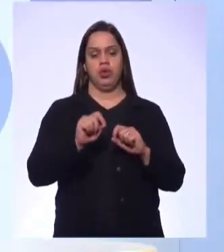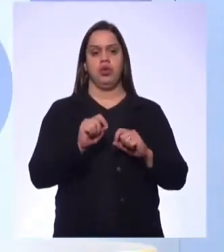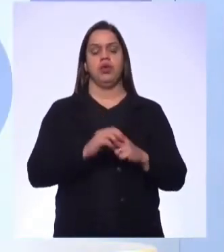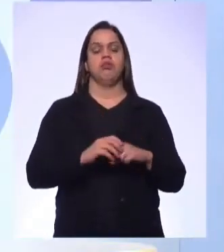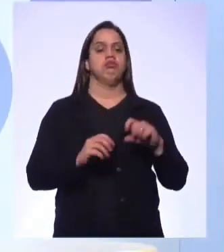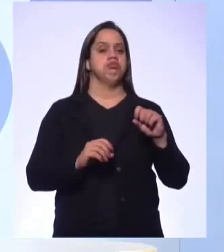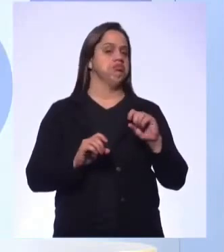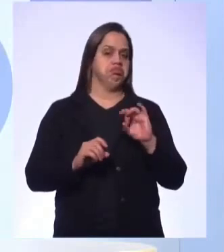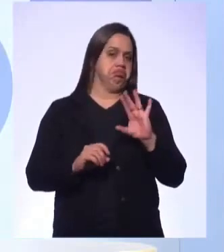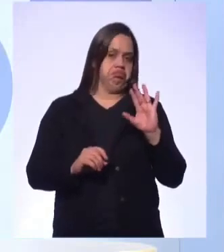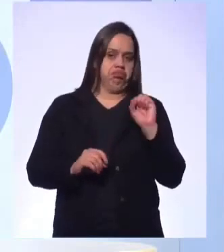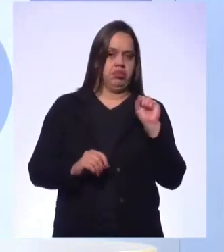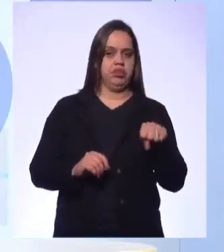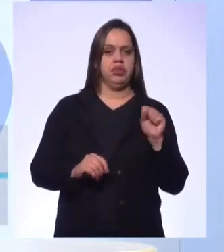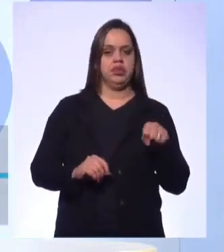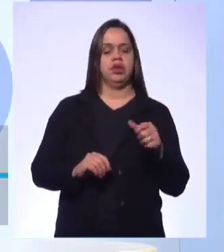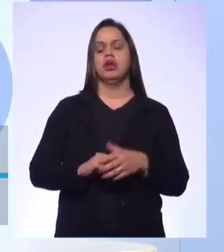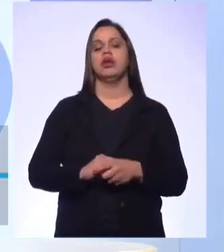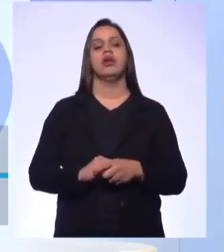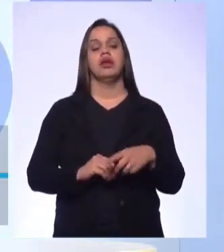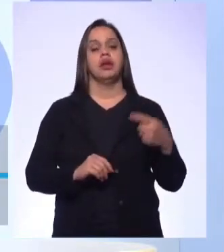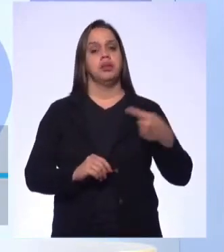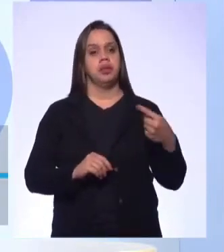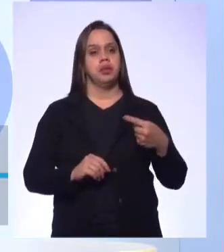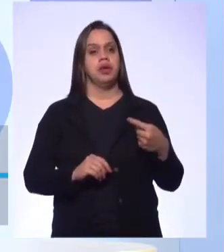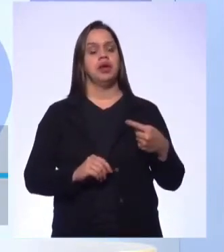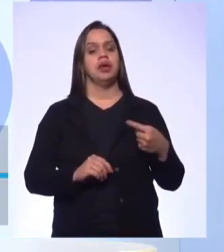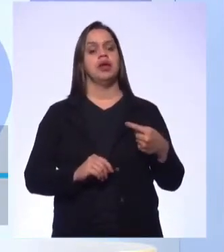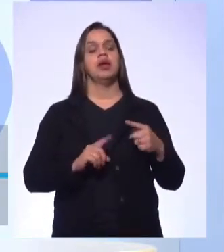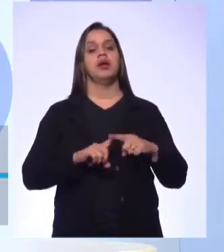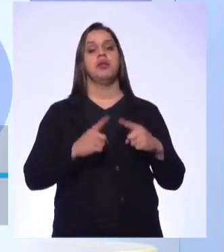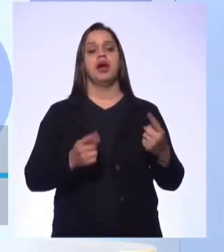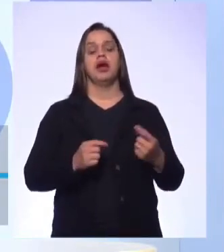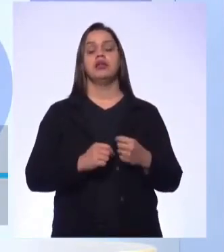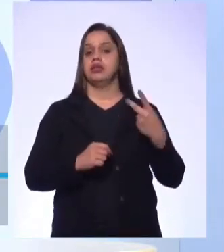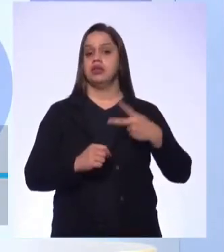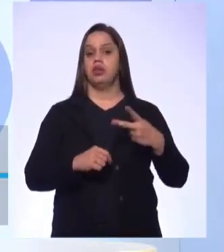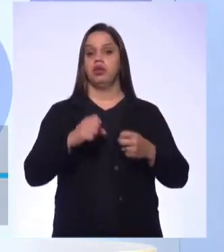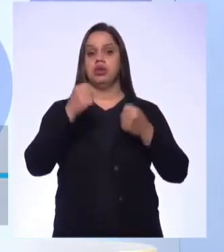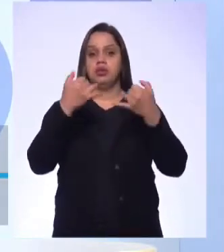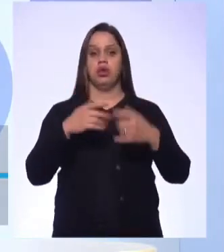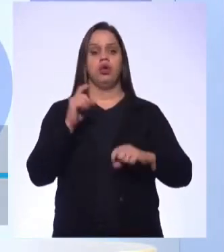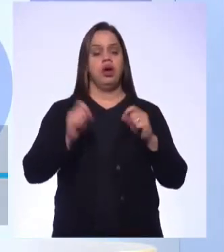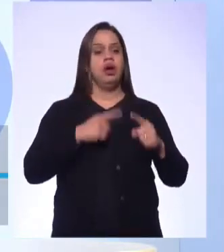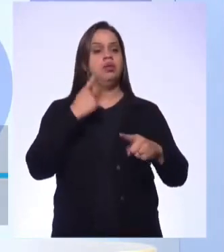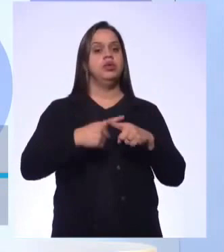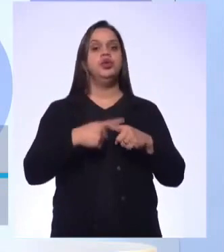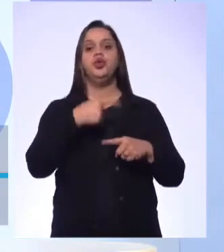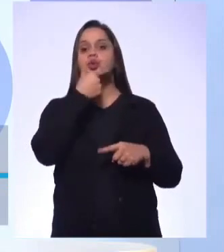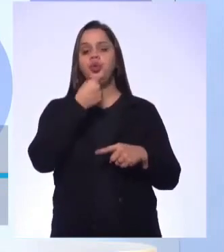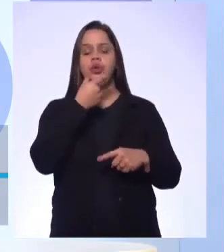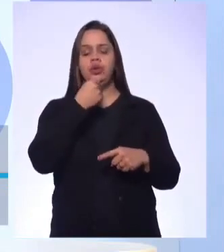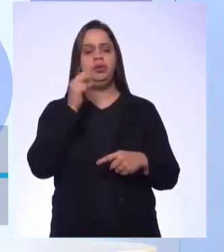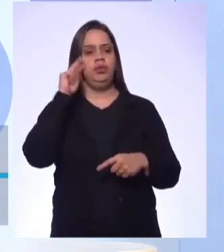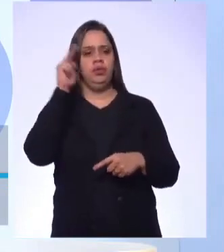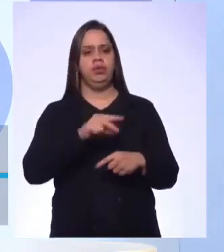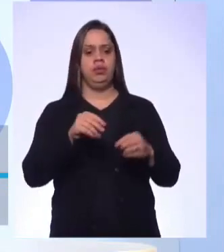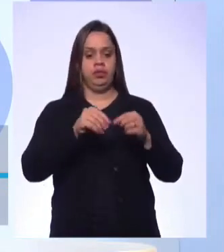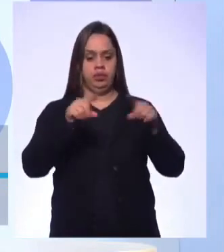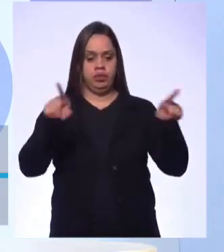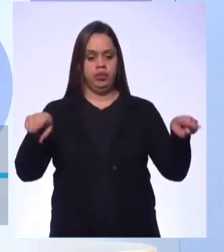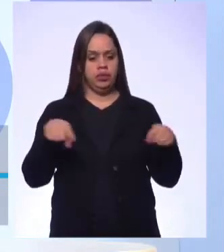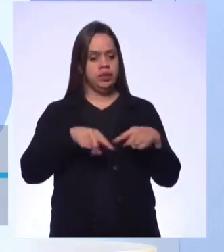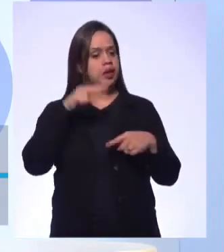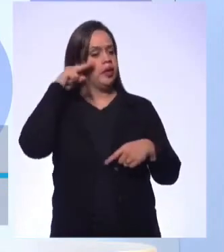sim, né? Na primeira, mas ele colocou para a segunda assim, porque o homem não fica satisfeito com um pedaço de